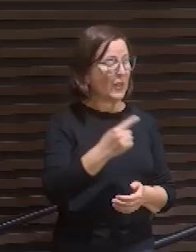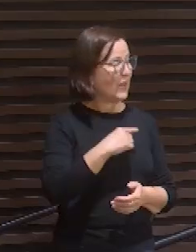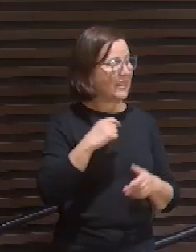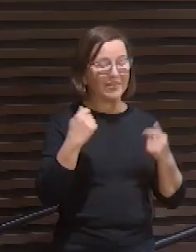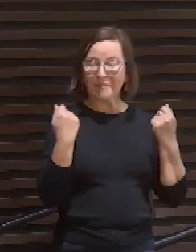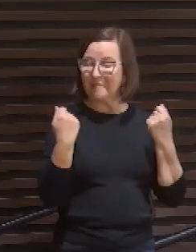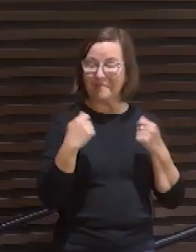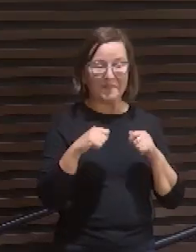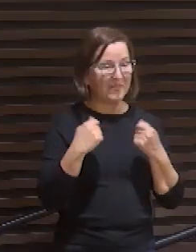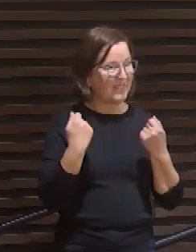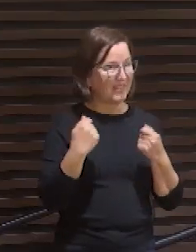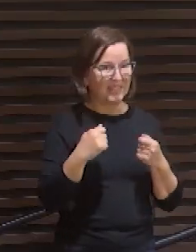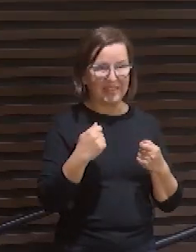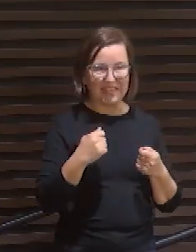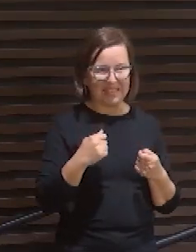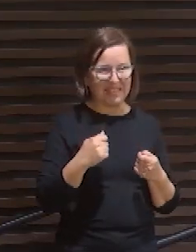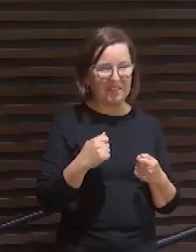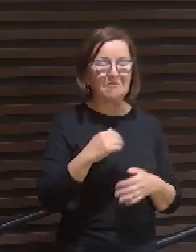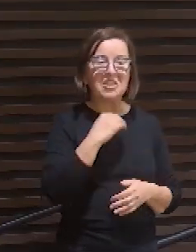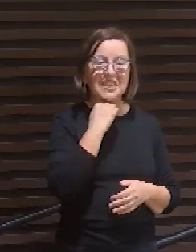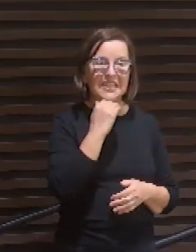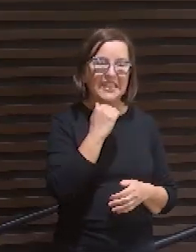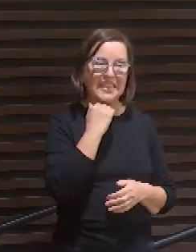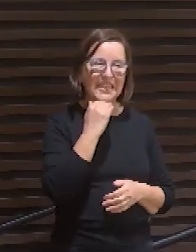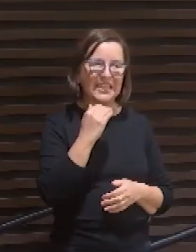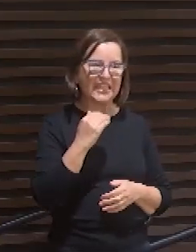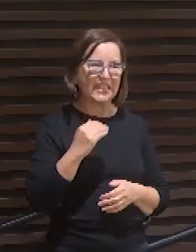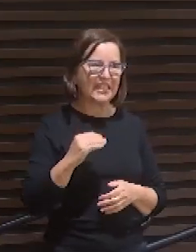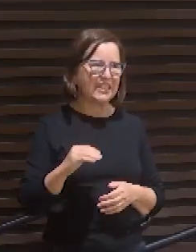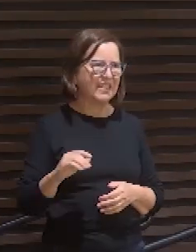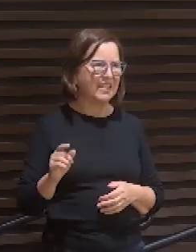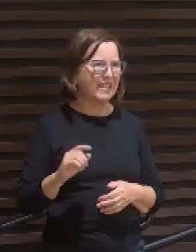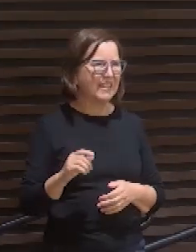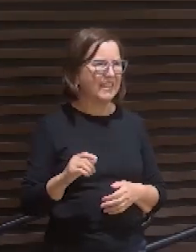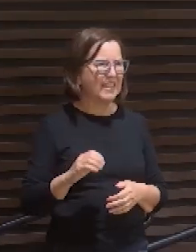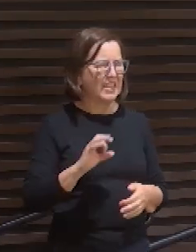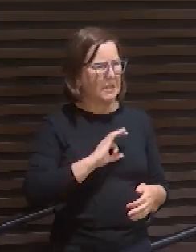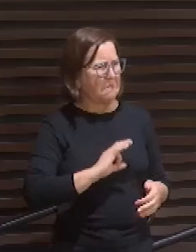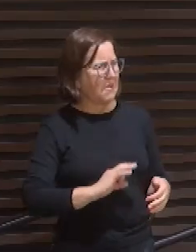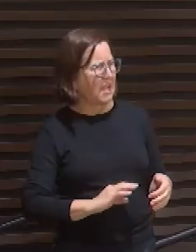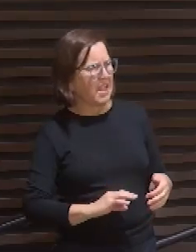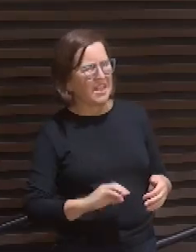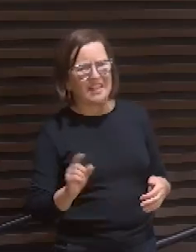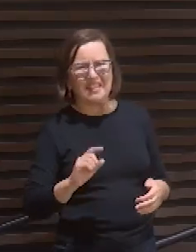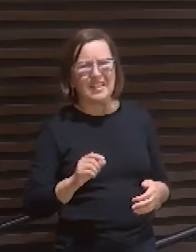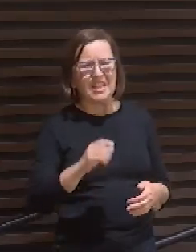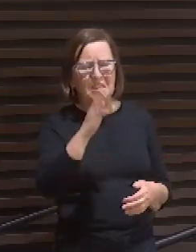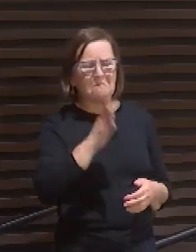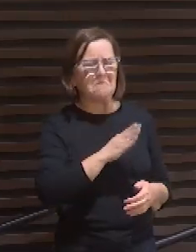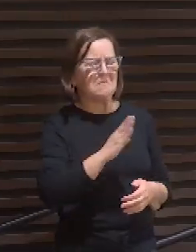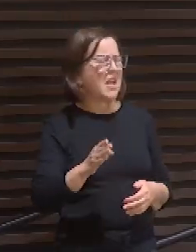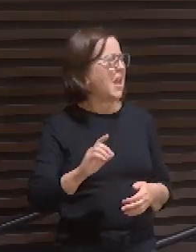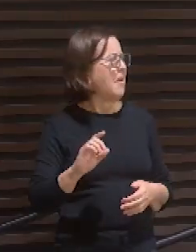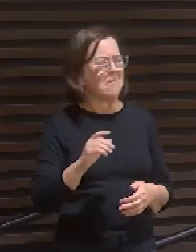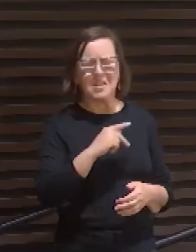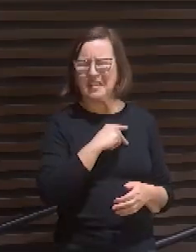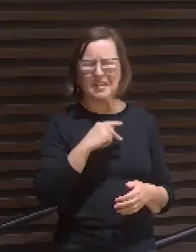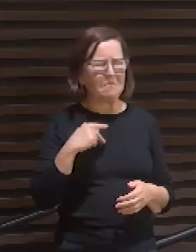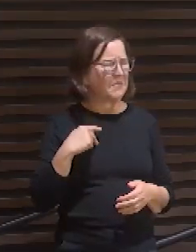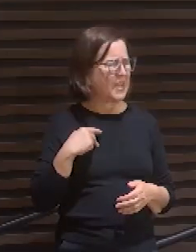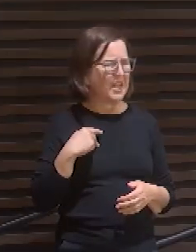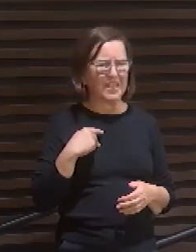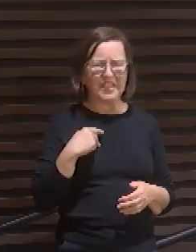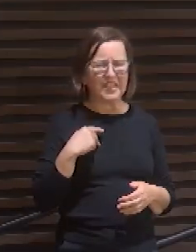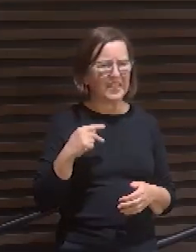precisamos de ninguém, nem de padre, nem de papa, nem de pastor, nem